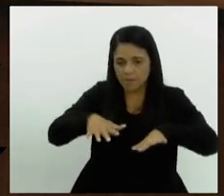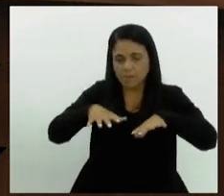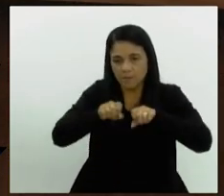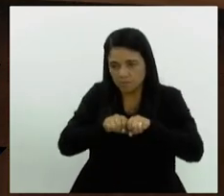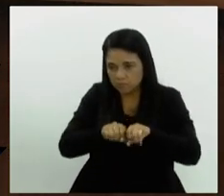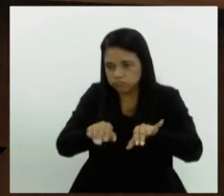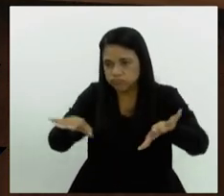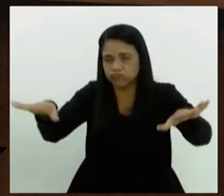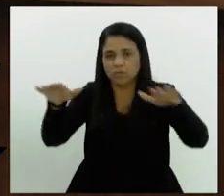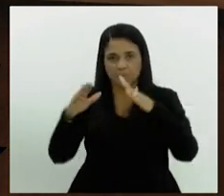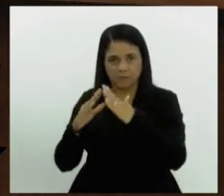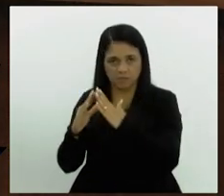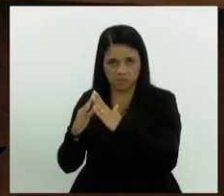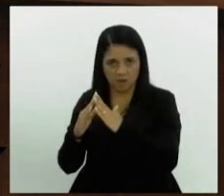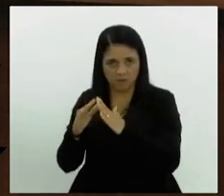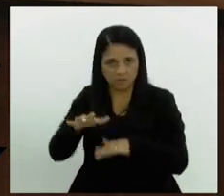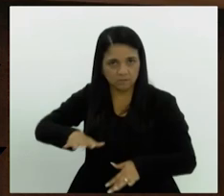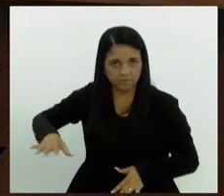metropolitana, sobretudo